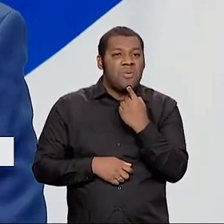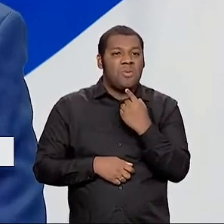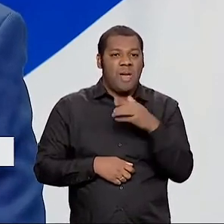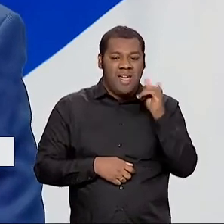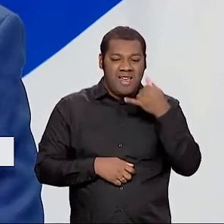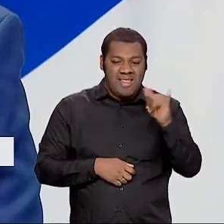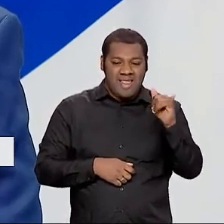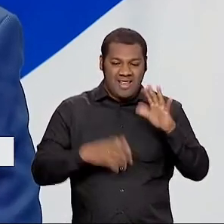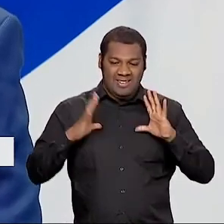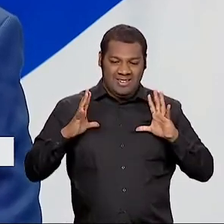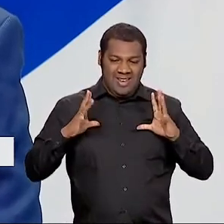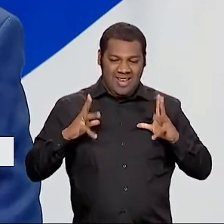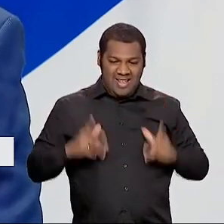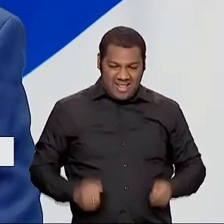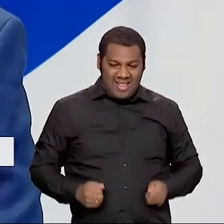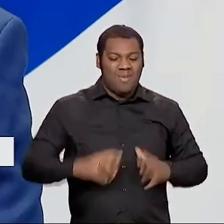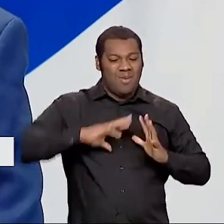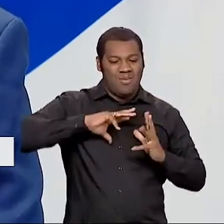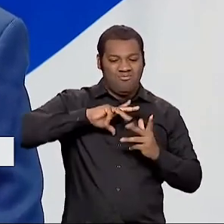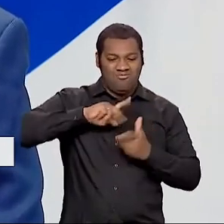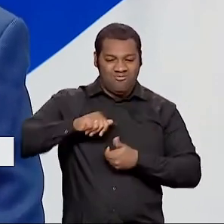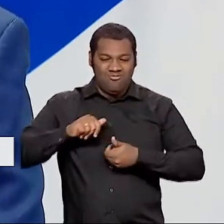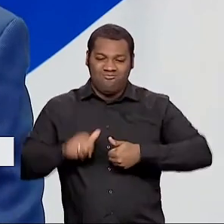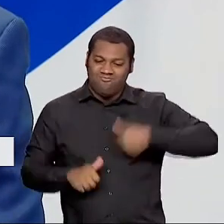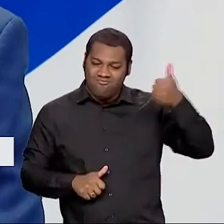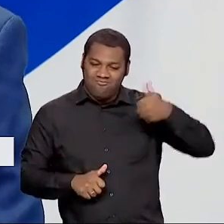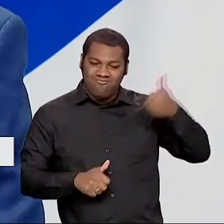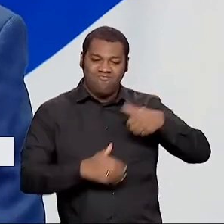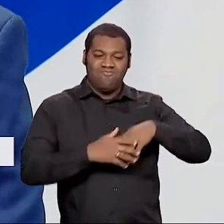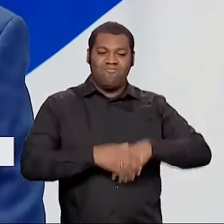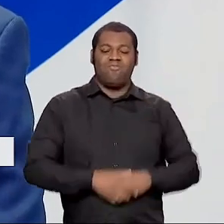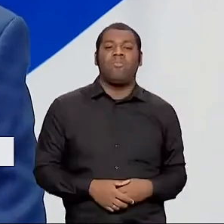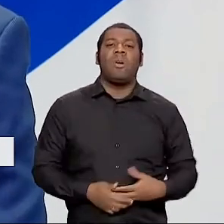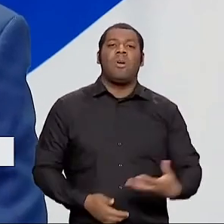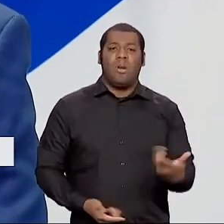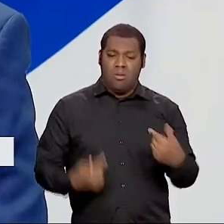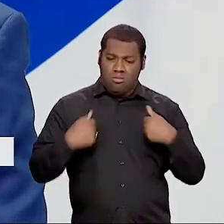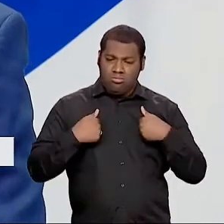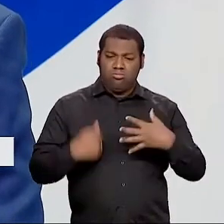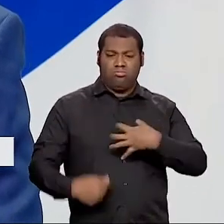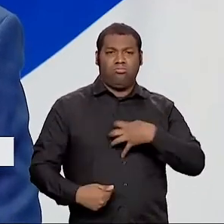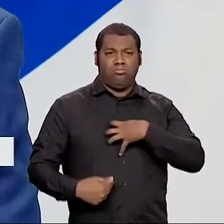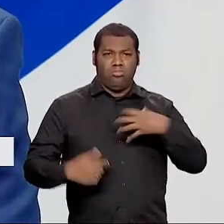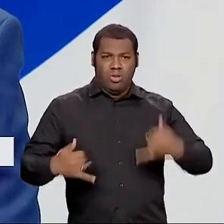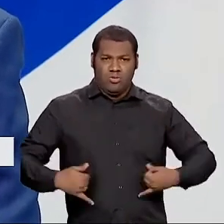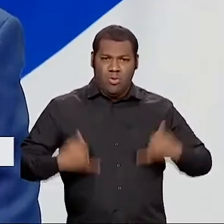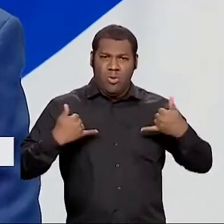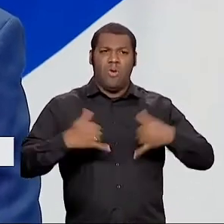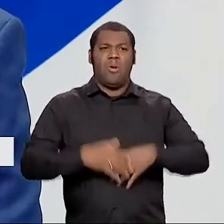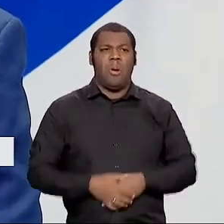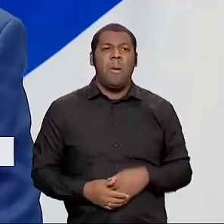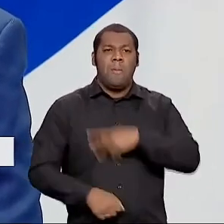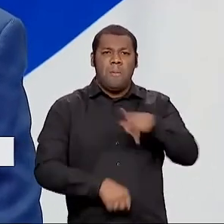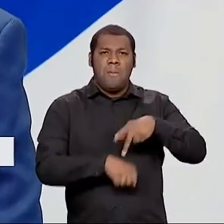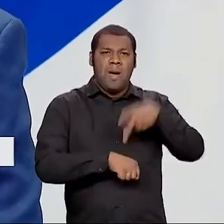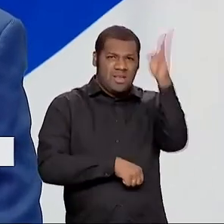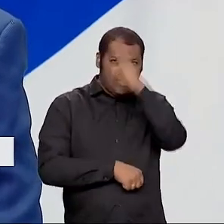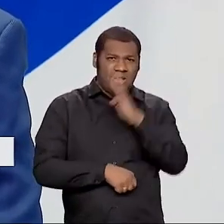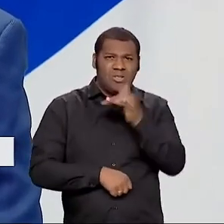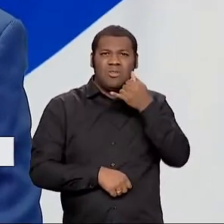né? Eu tenho muito orgulho, e vocês viram que eu falei com muito orgulho, que da energia elétrica